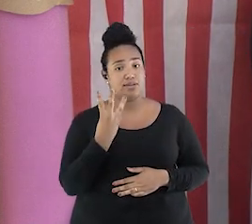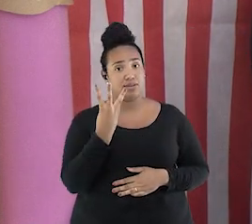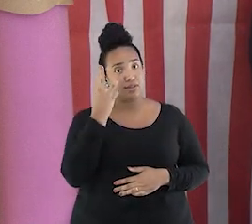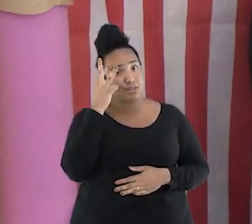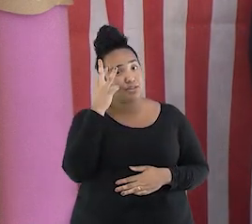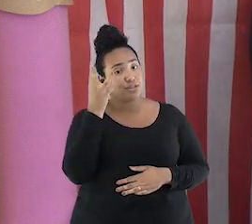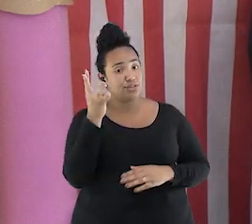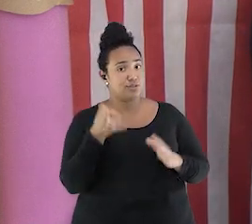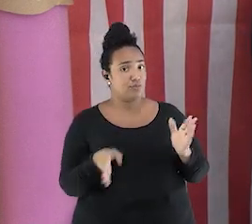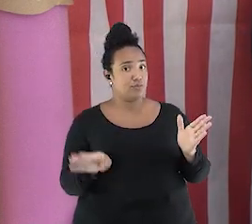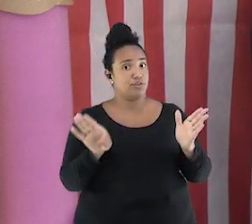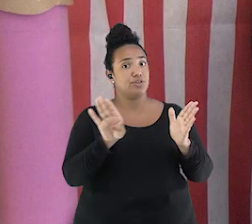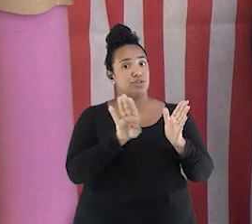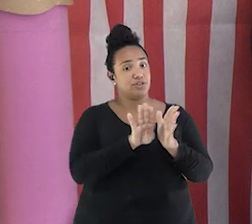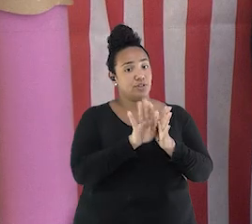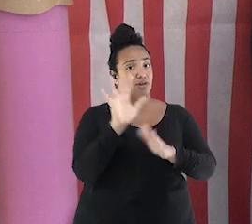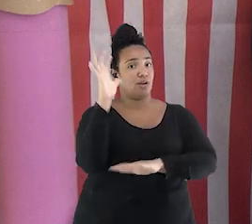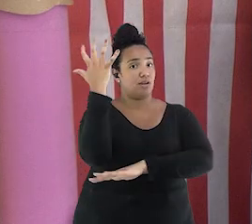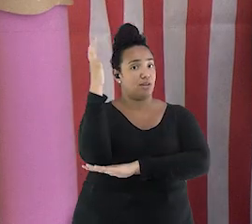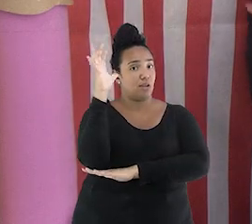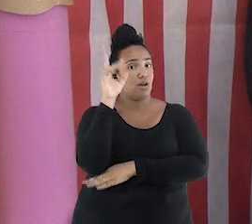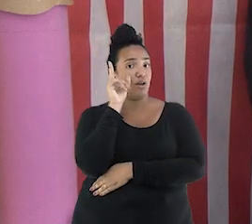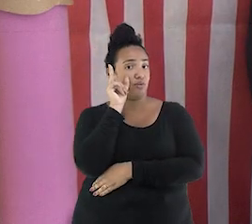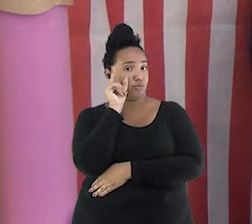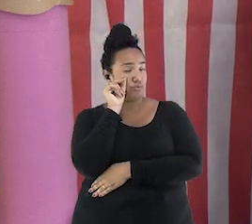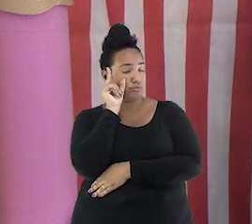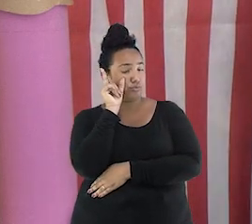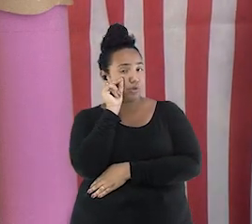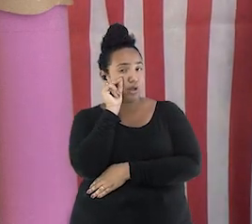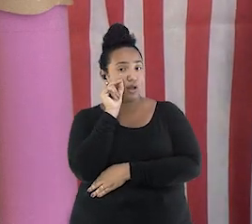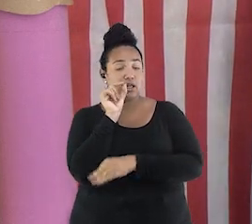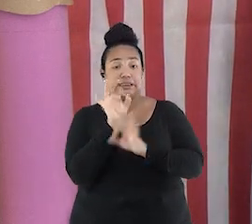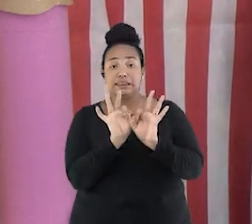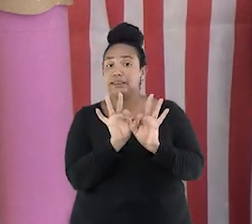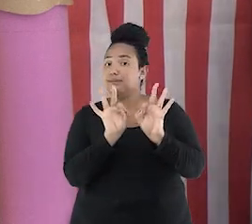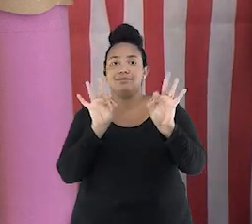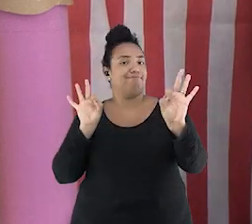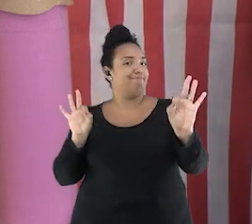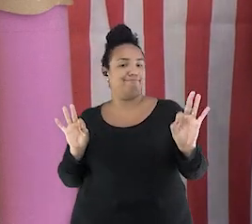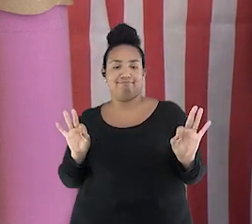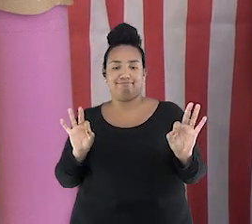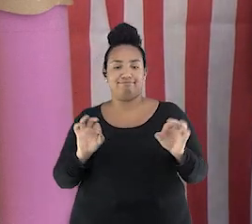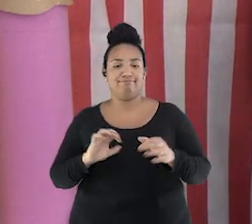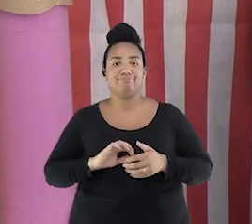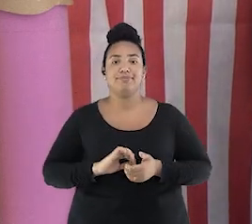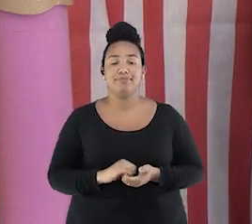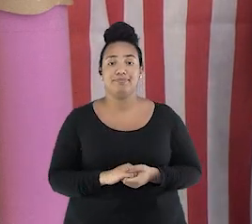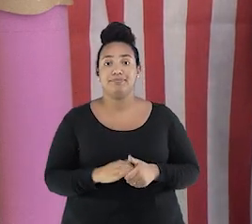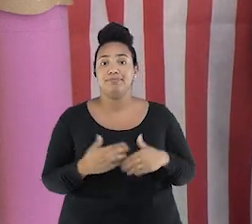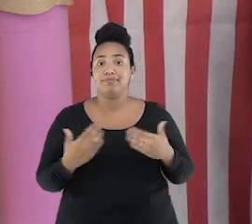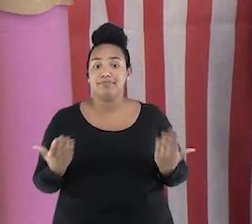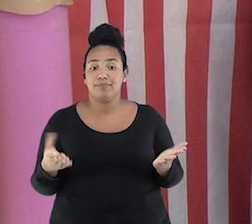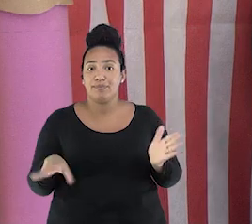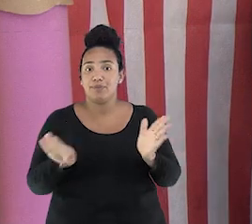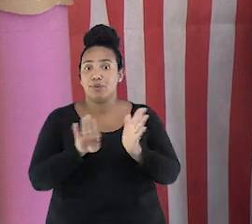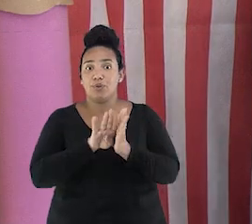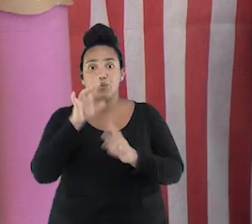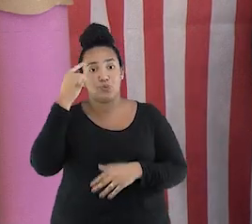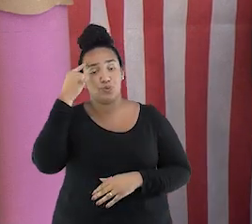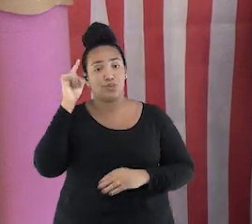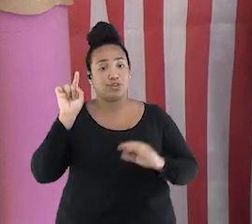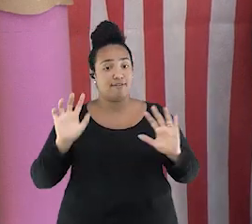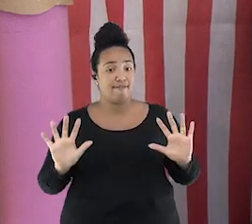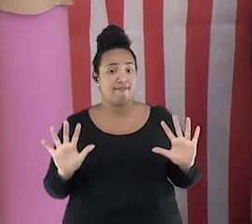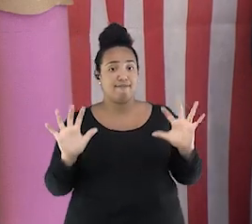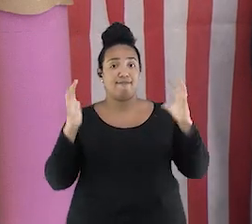3 dias para chegar ao pé de maracujá, que não era muito longe. Chegou o dia da festa e